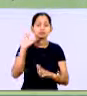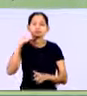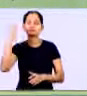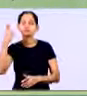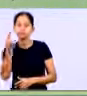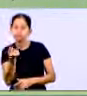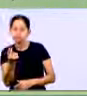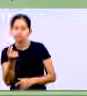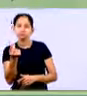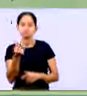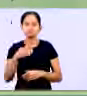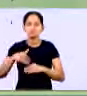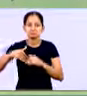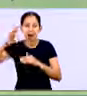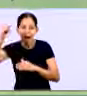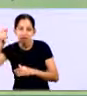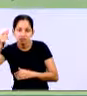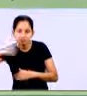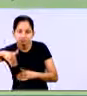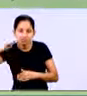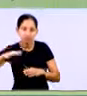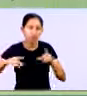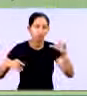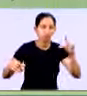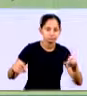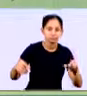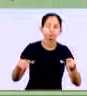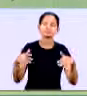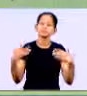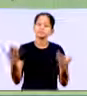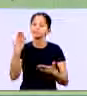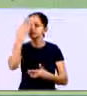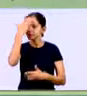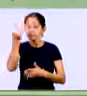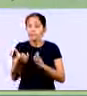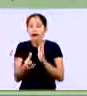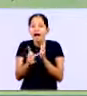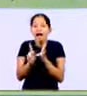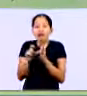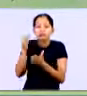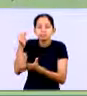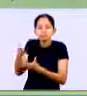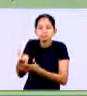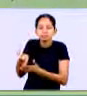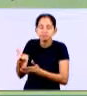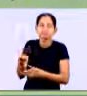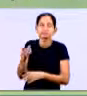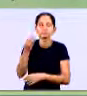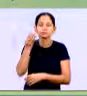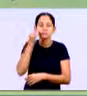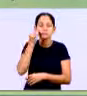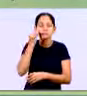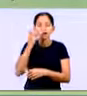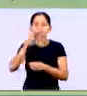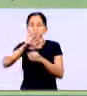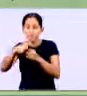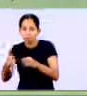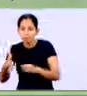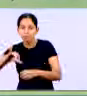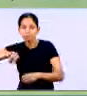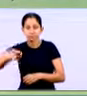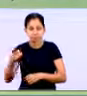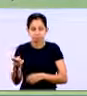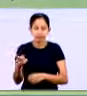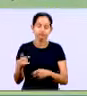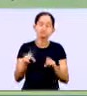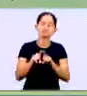ou faltas de caixa. Saber se é ou não possível comprar à vista dos fornecedores para aproveitar alguma promoção.